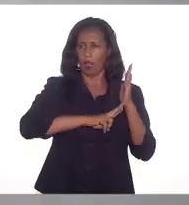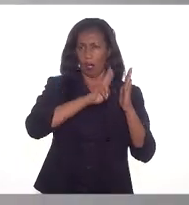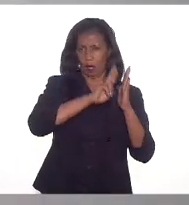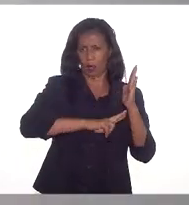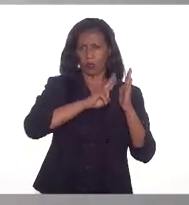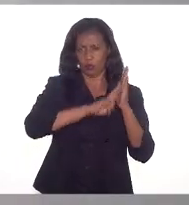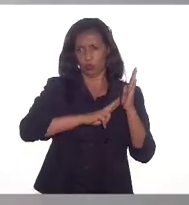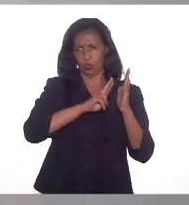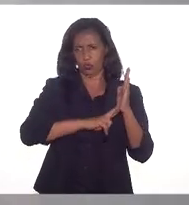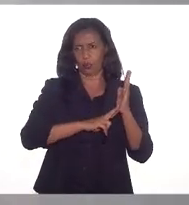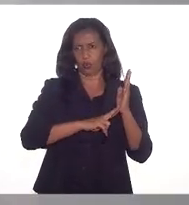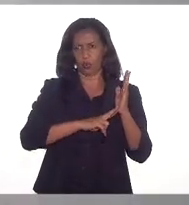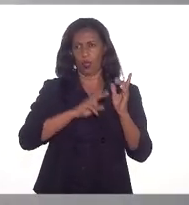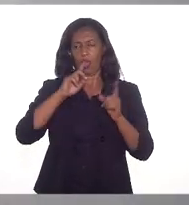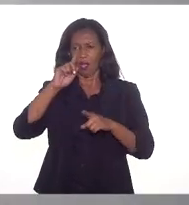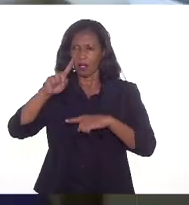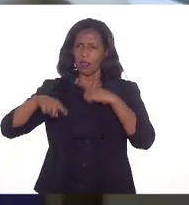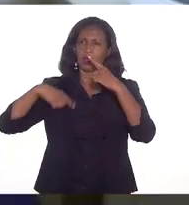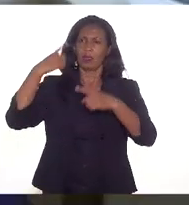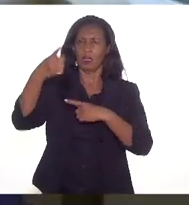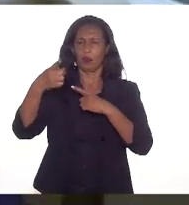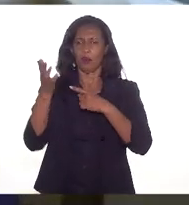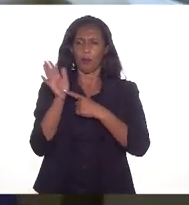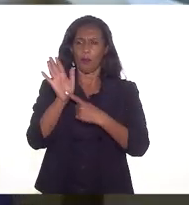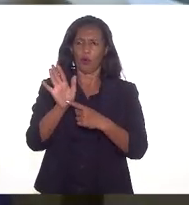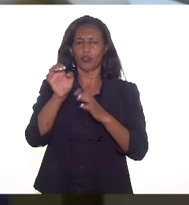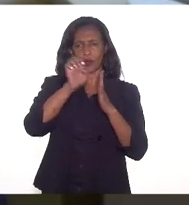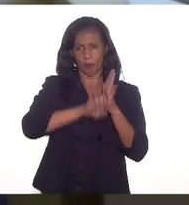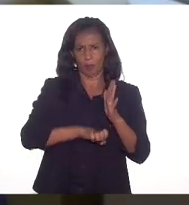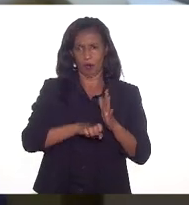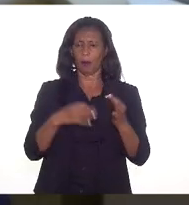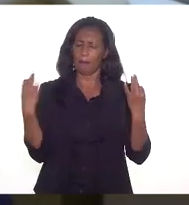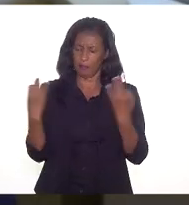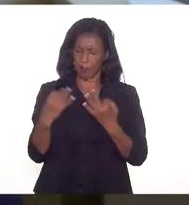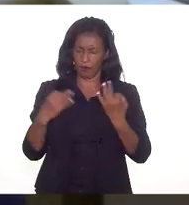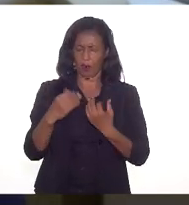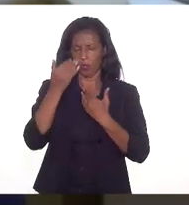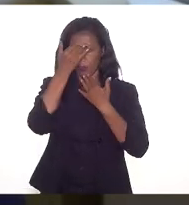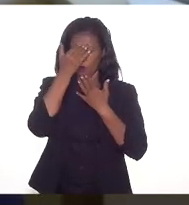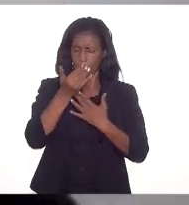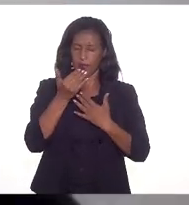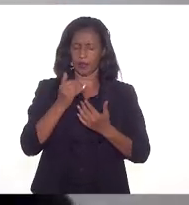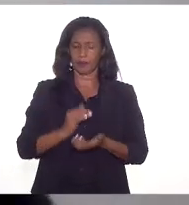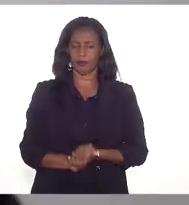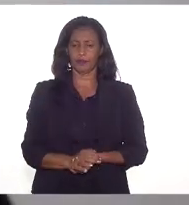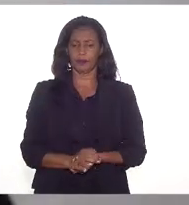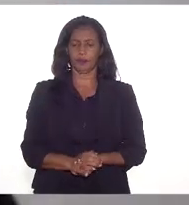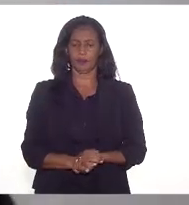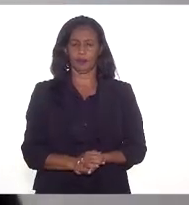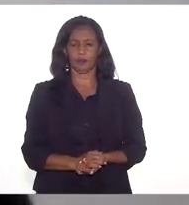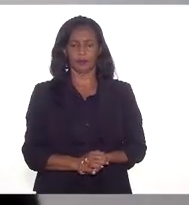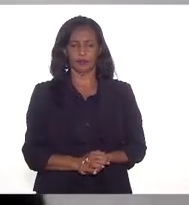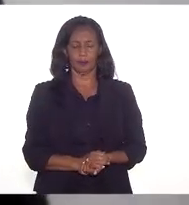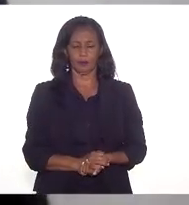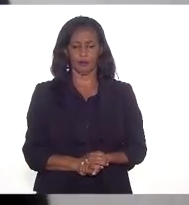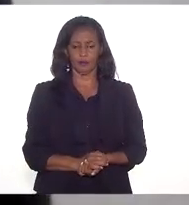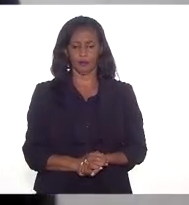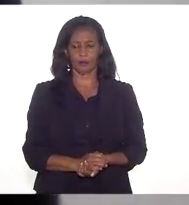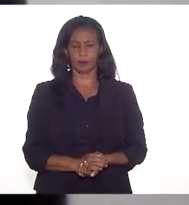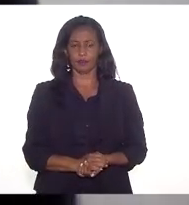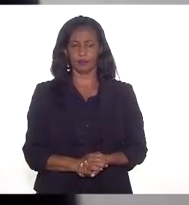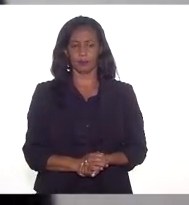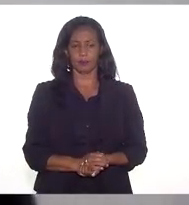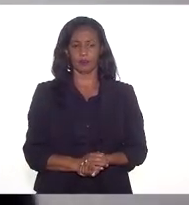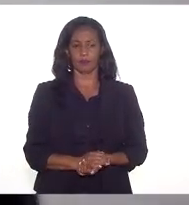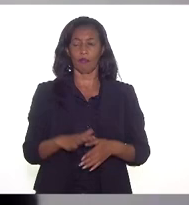E apresento a emenda na fase de emenda. Perfeito. Muito obrigado, deputado Luiz Paulo.